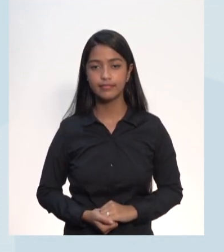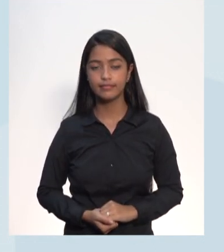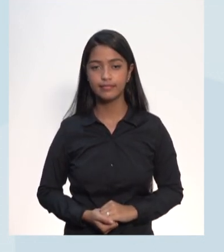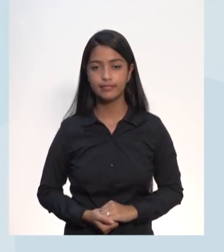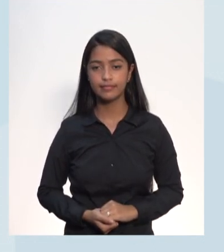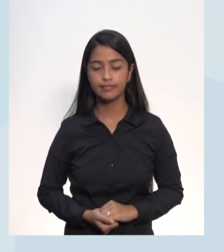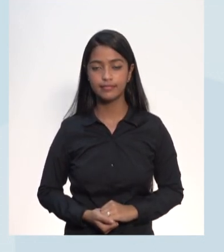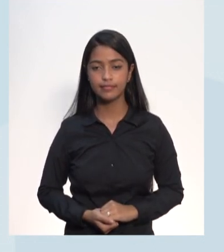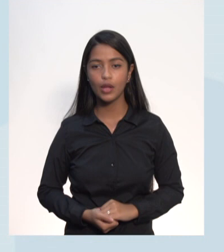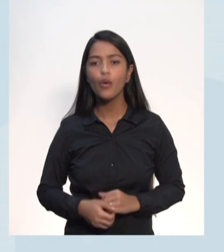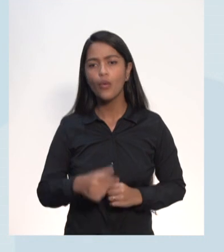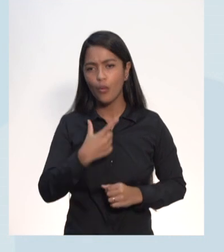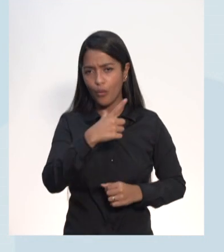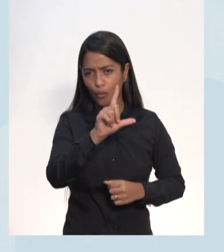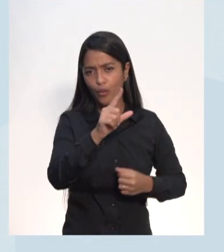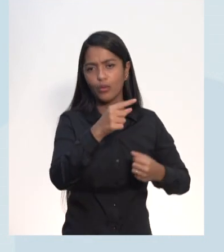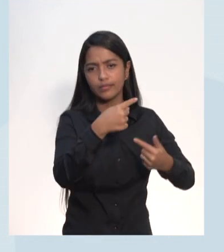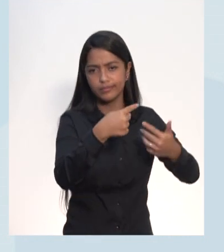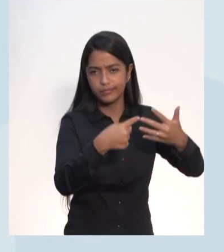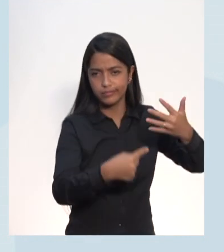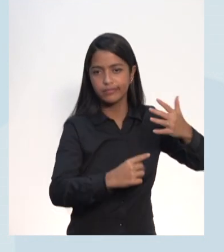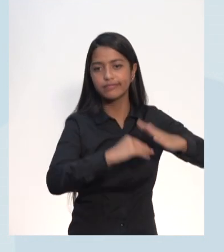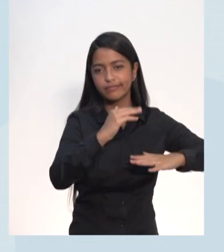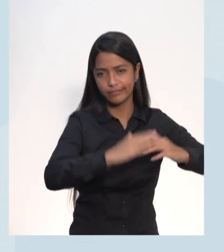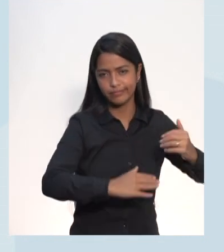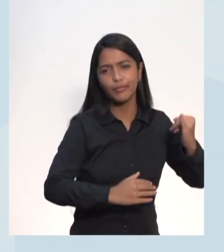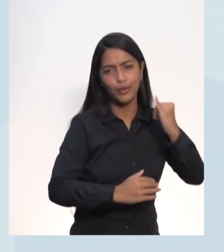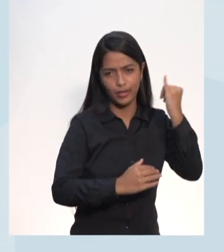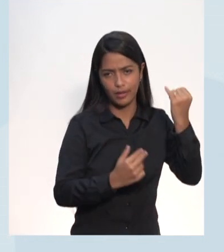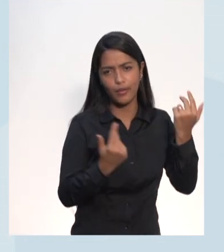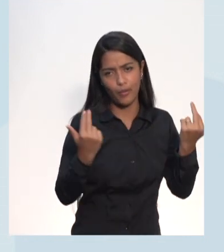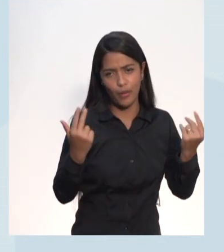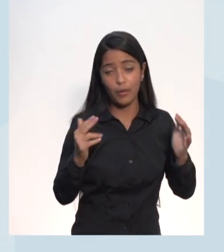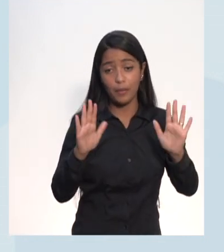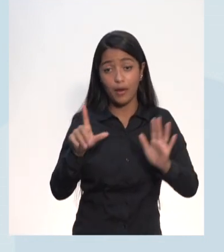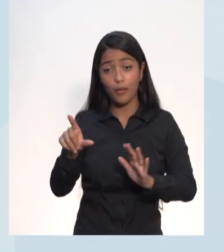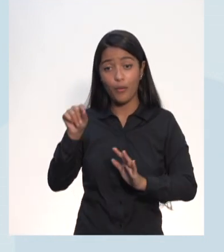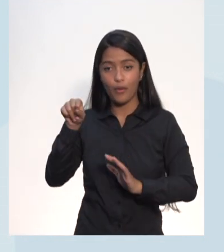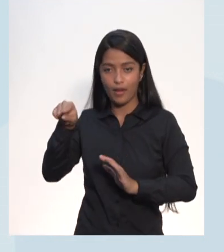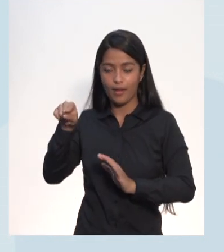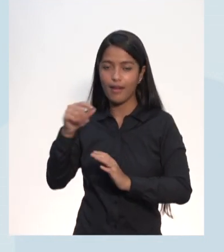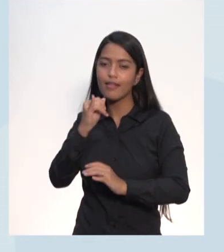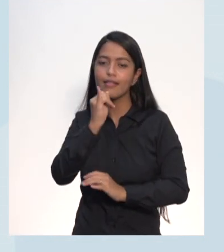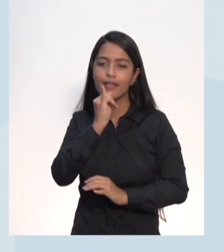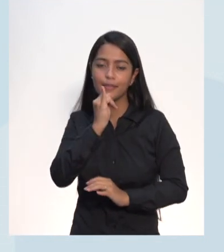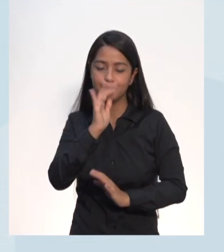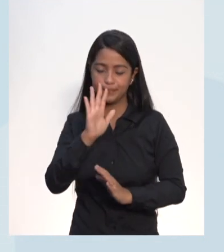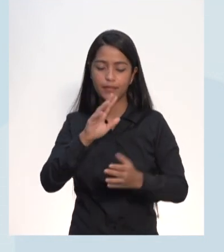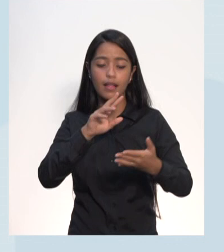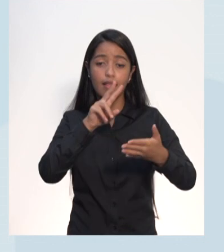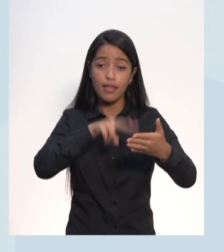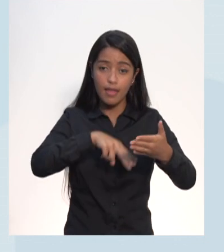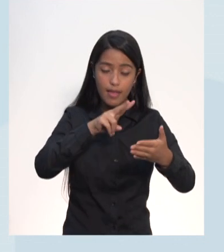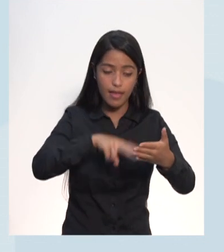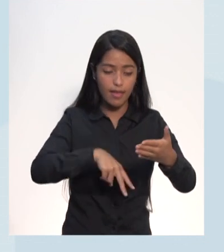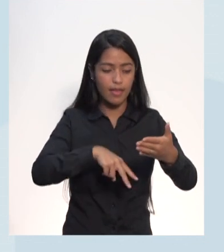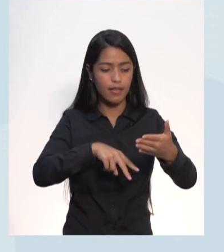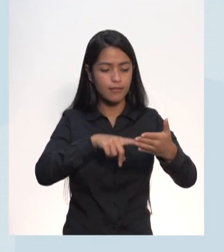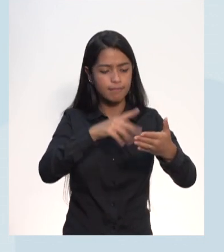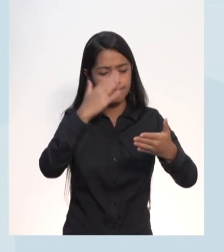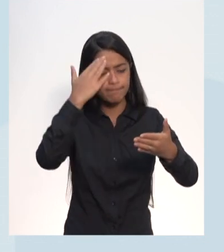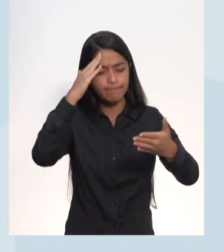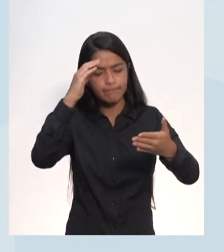conforme todas as outras são, mas essa daqui a gente escolheu para citar como exemplo: ler, interpretar e resolver um